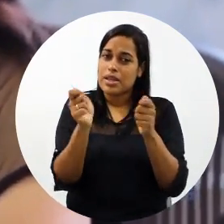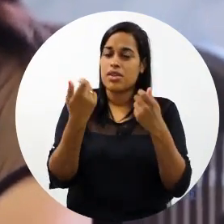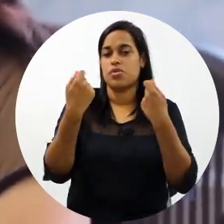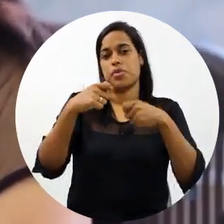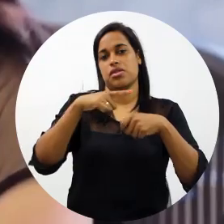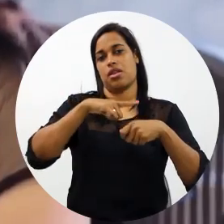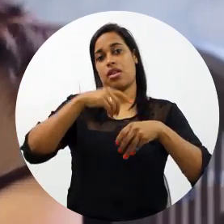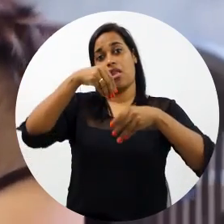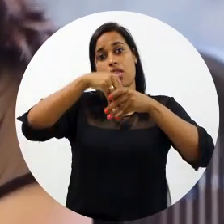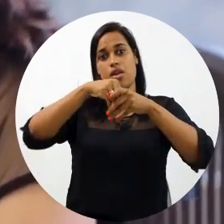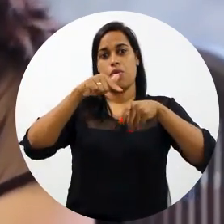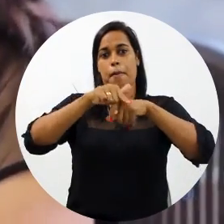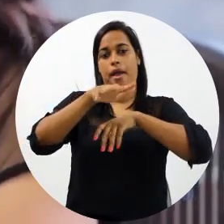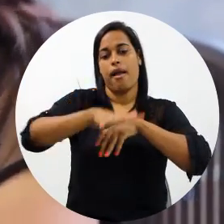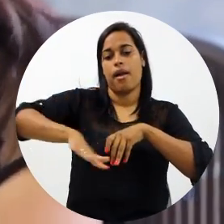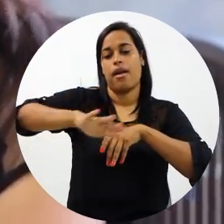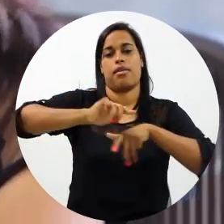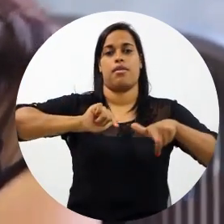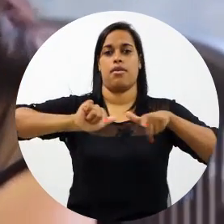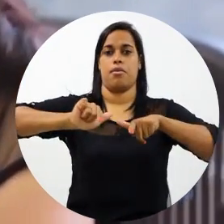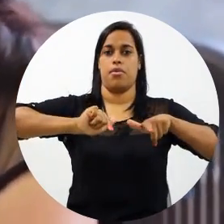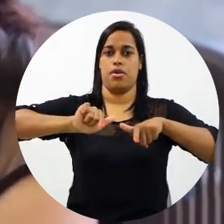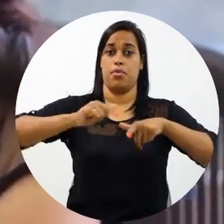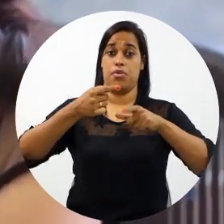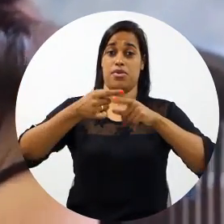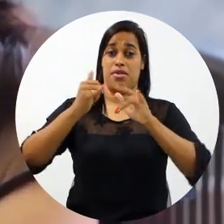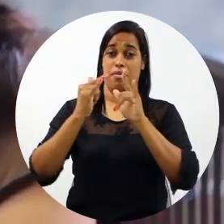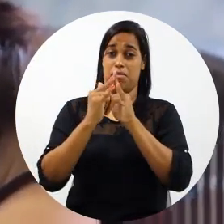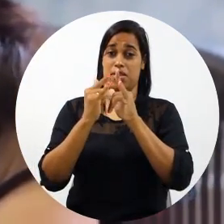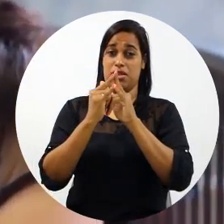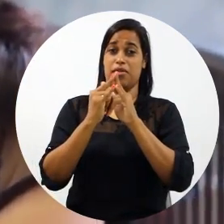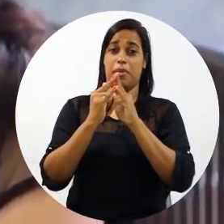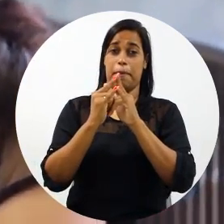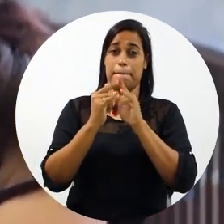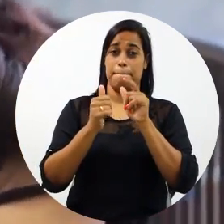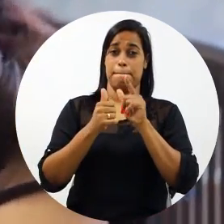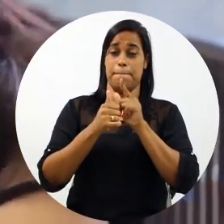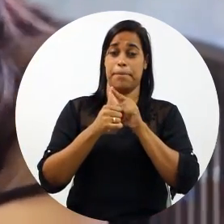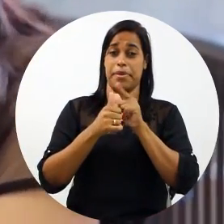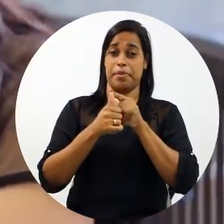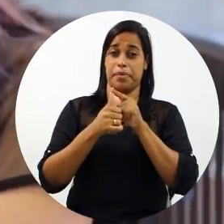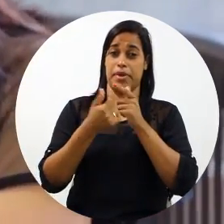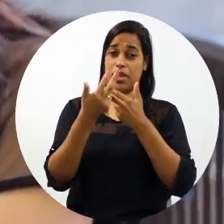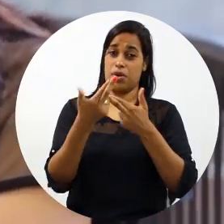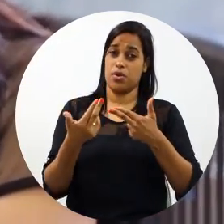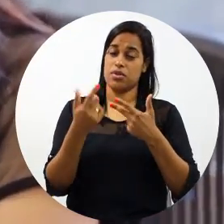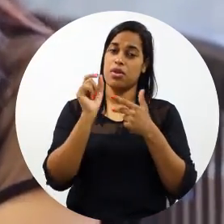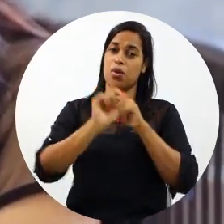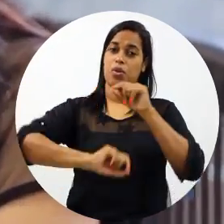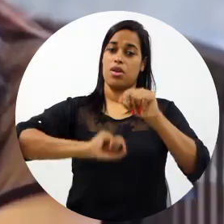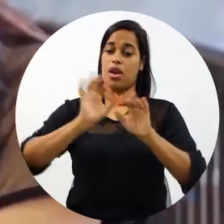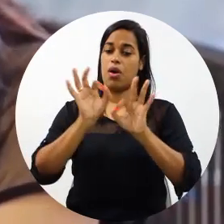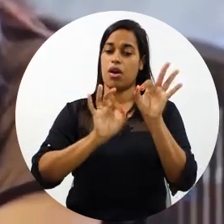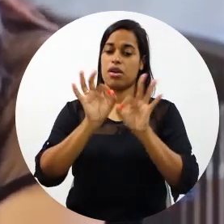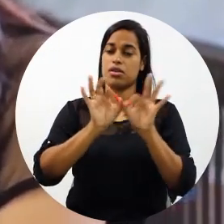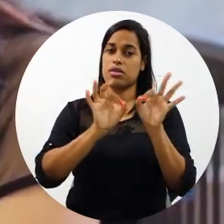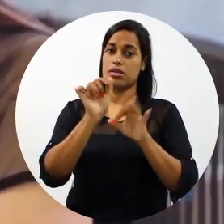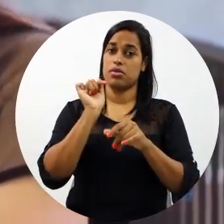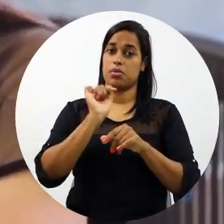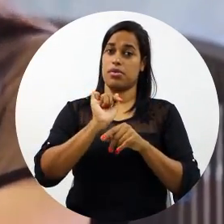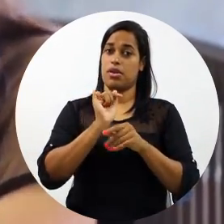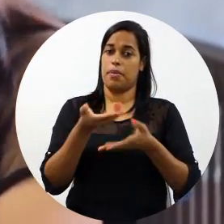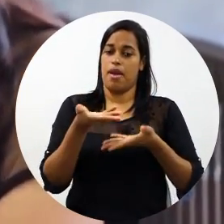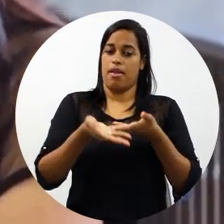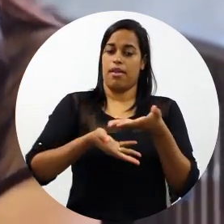de trabalho, porque a organização vai pedir isso dele. A primeira coisa é que ele precisa ter muito claro que a organização está ali